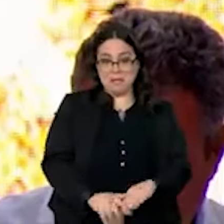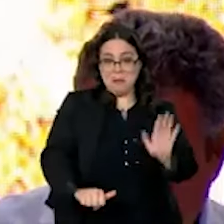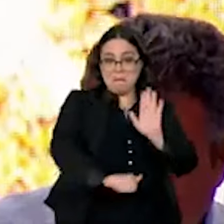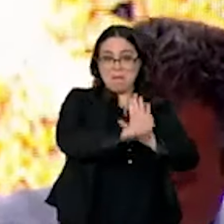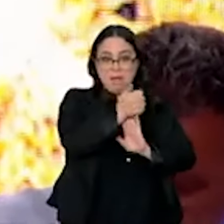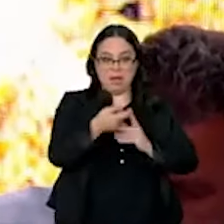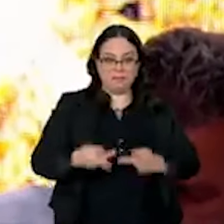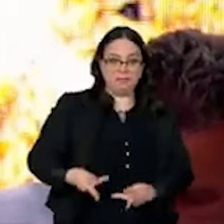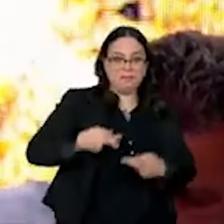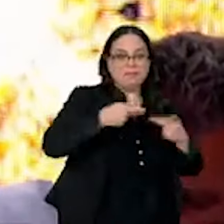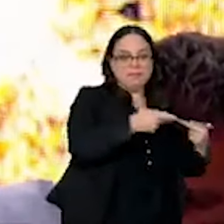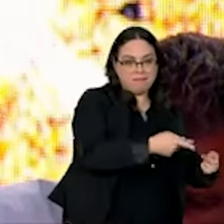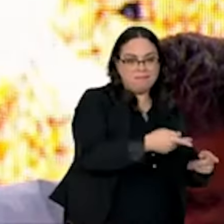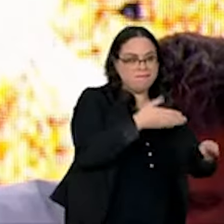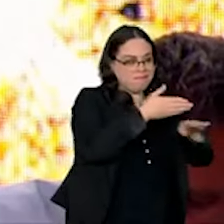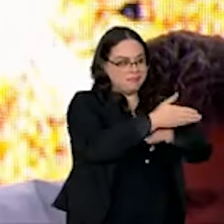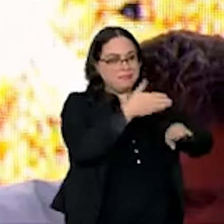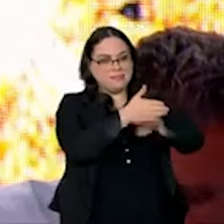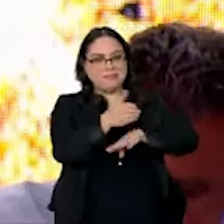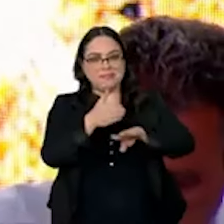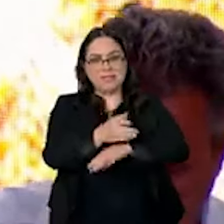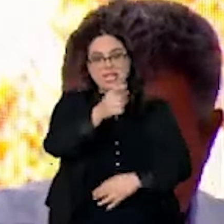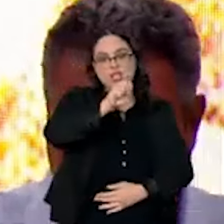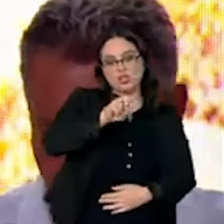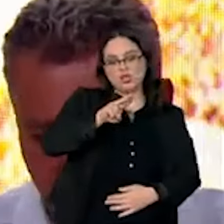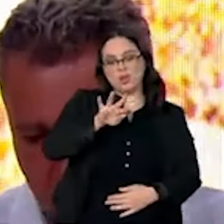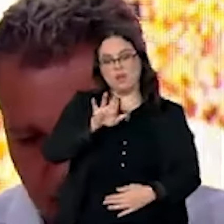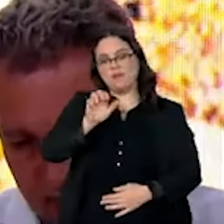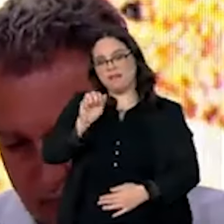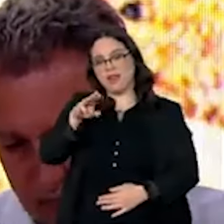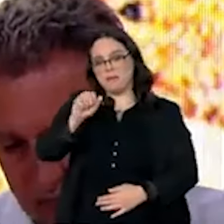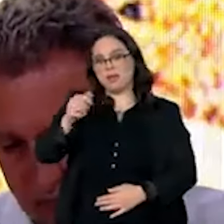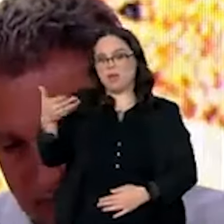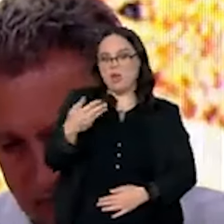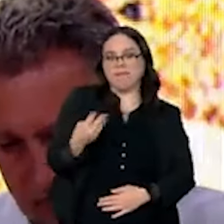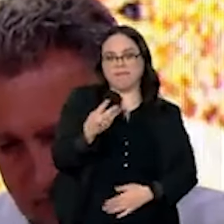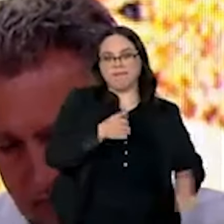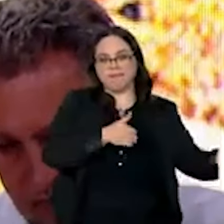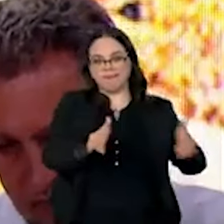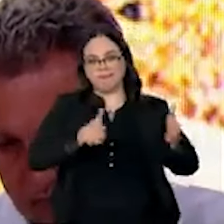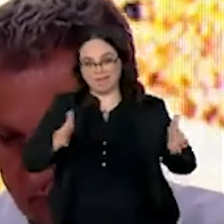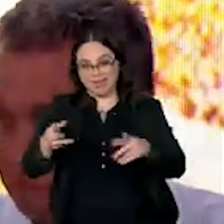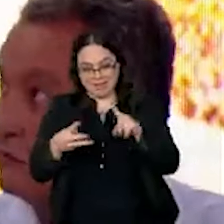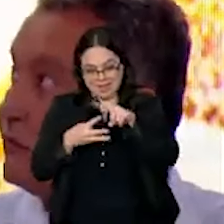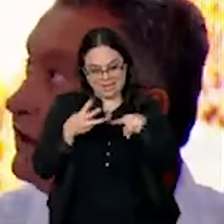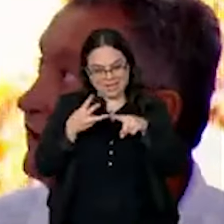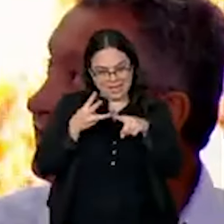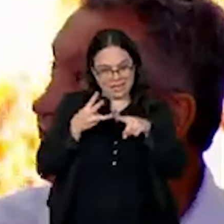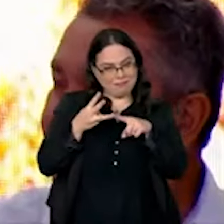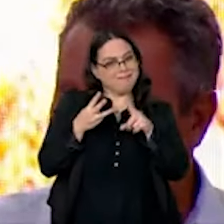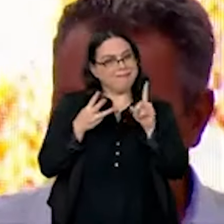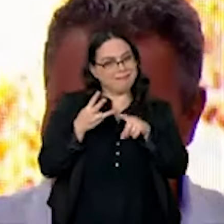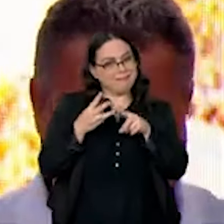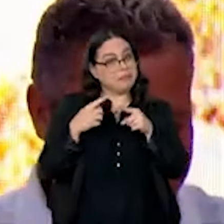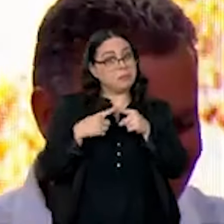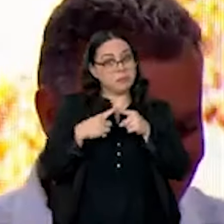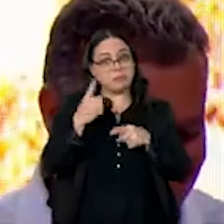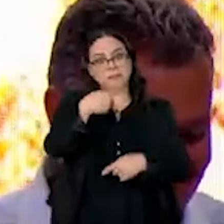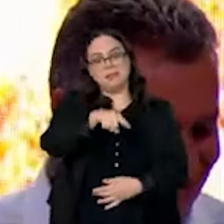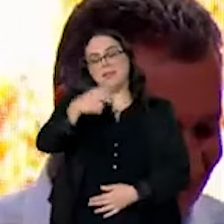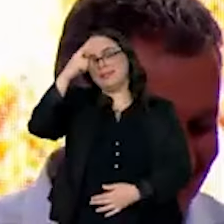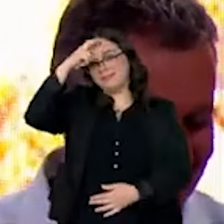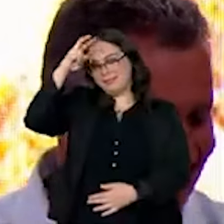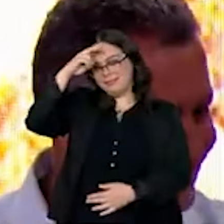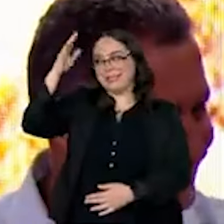visita a Suframa nesse meu terceiro mandato. Falei terceiro mandato porque, não sei se